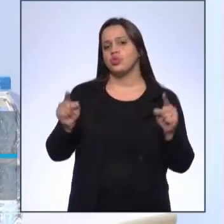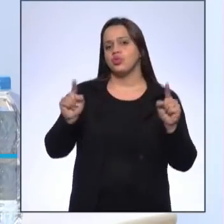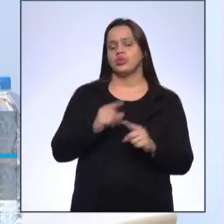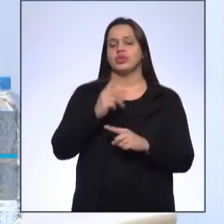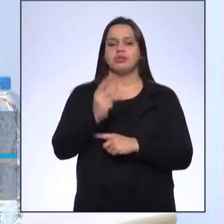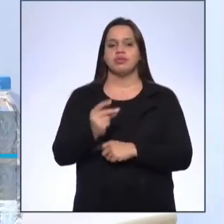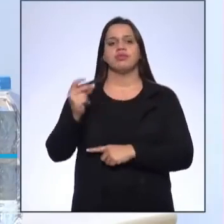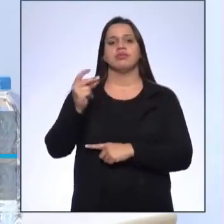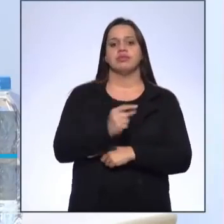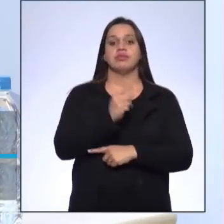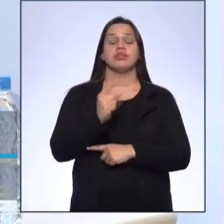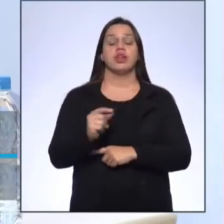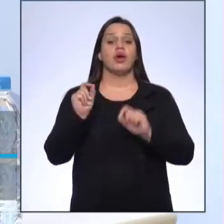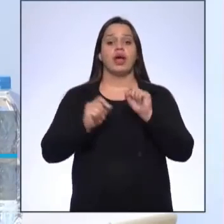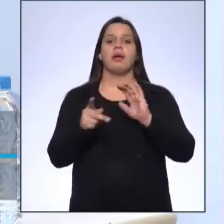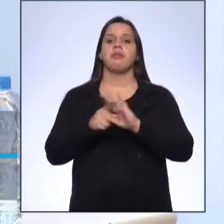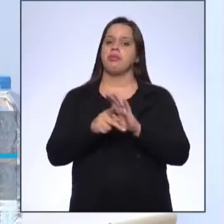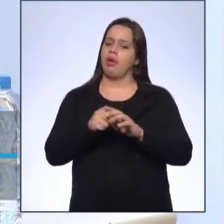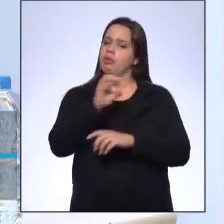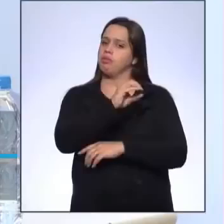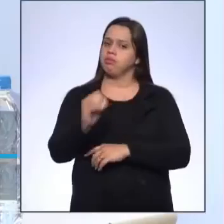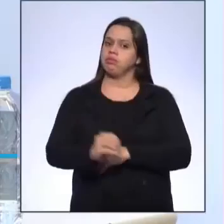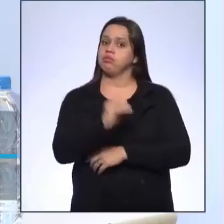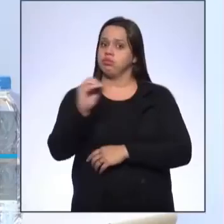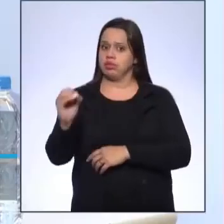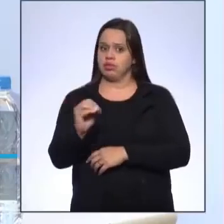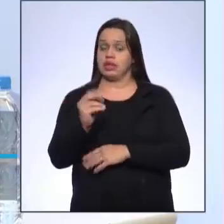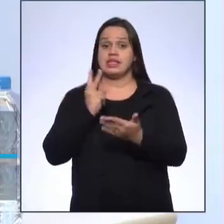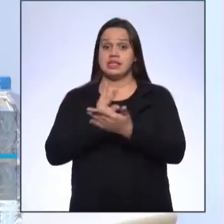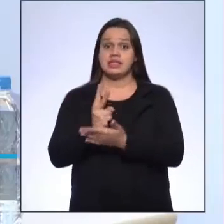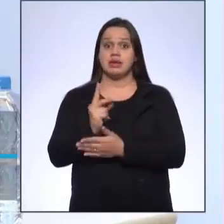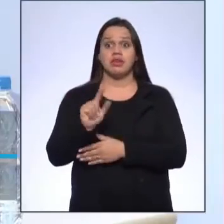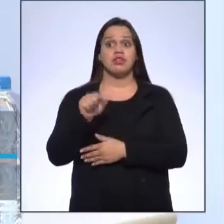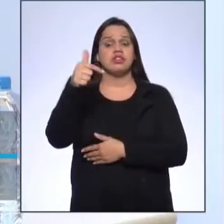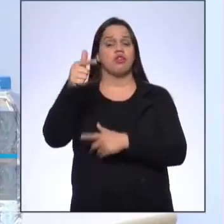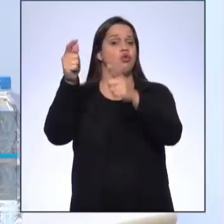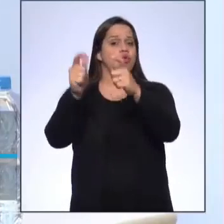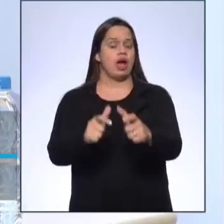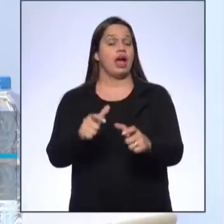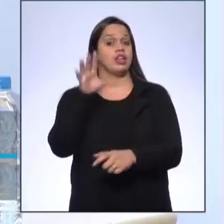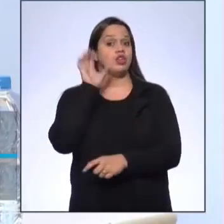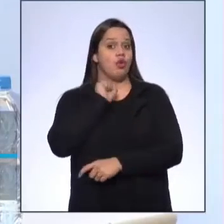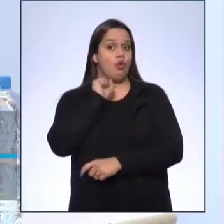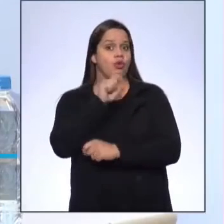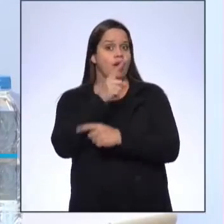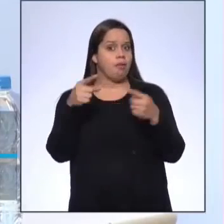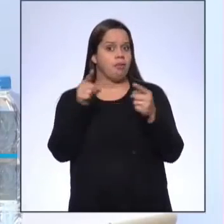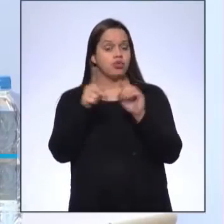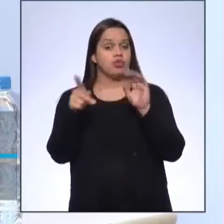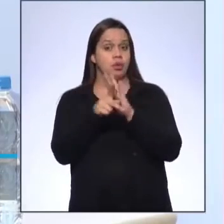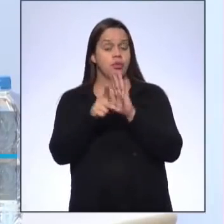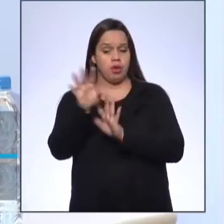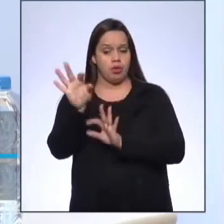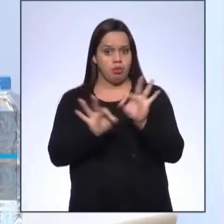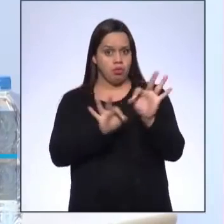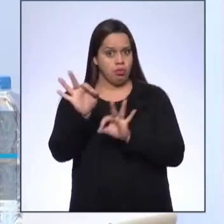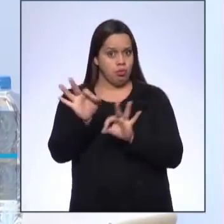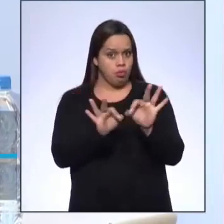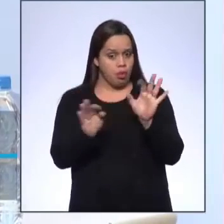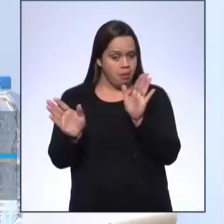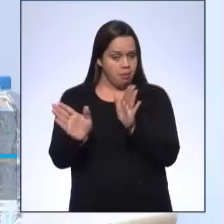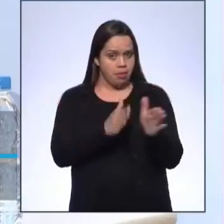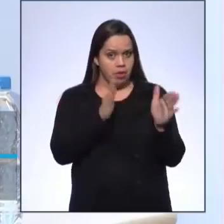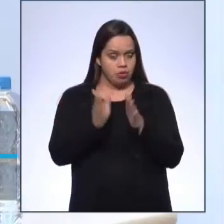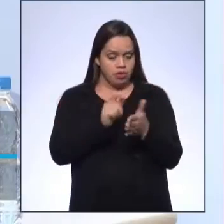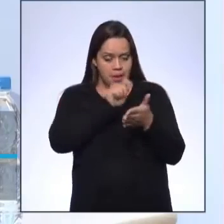Toda vez que você vai em qualquer lugar, se você escutar essa música, você vai lembrar das aulas do centro de mídia. Ela foi feita, foi criada